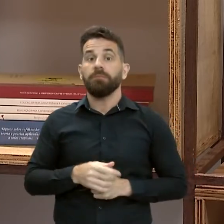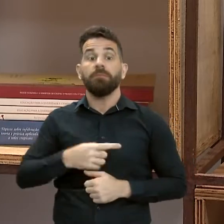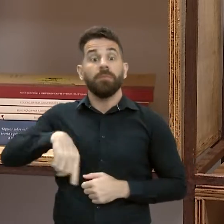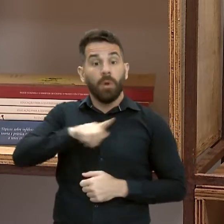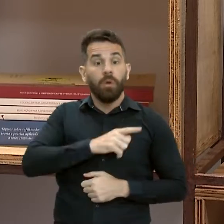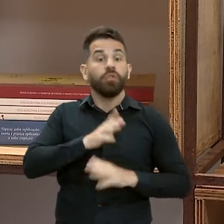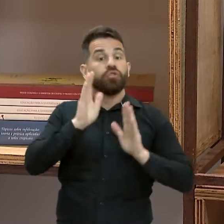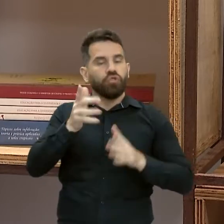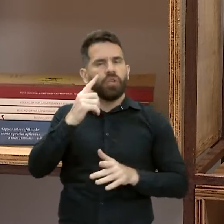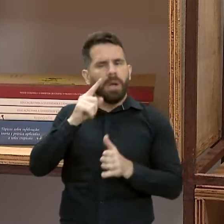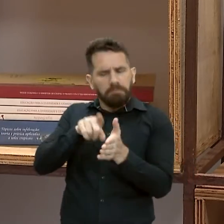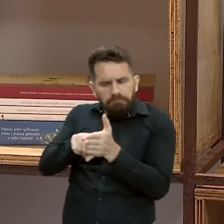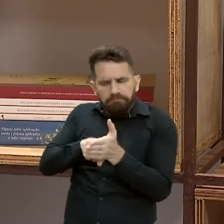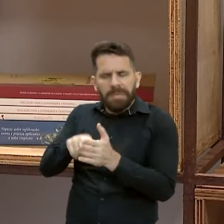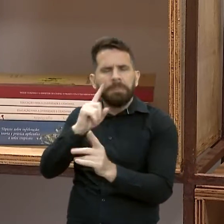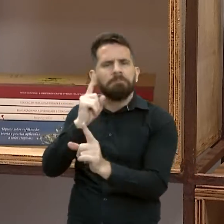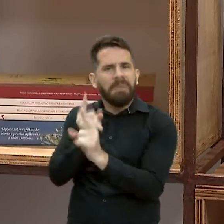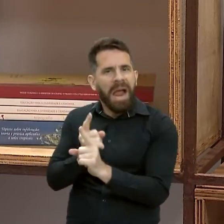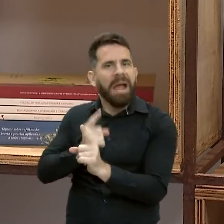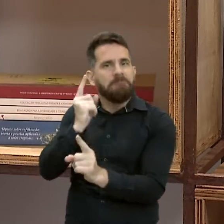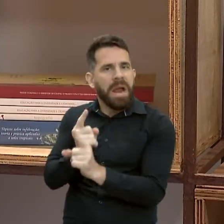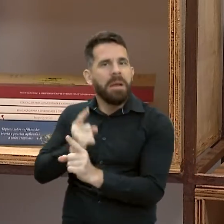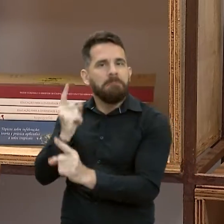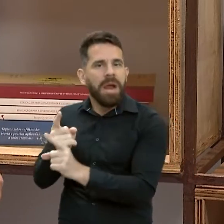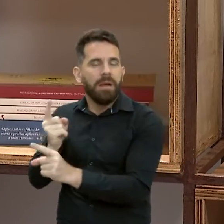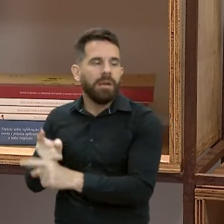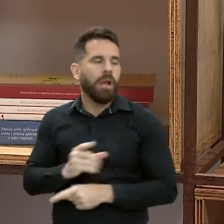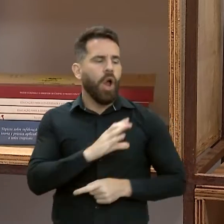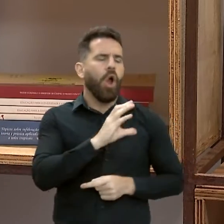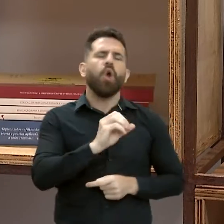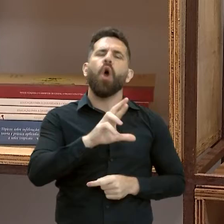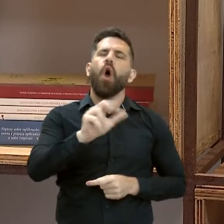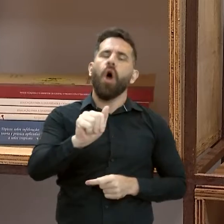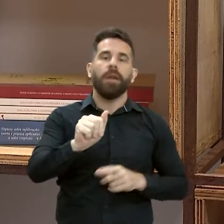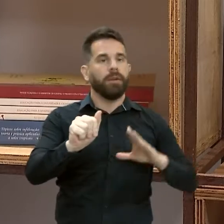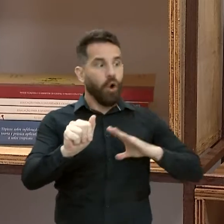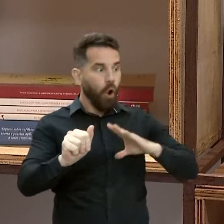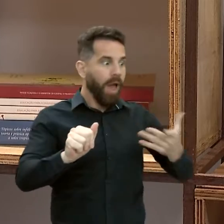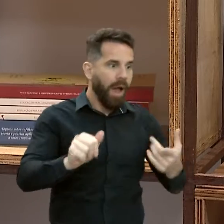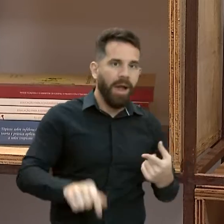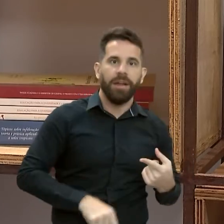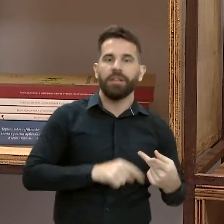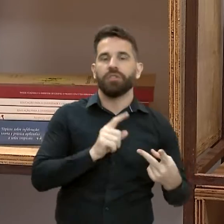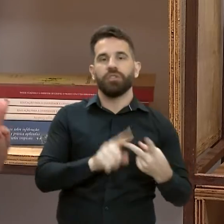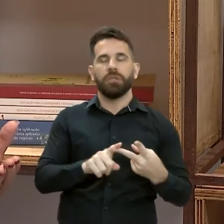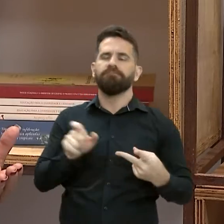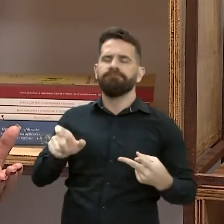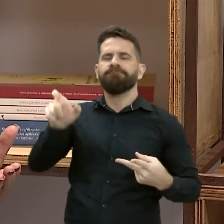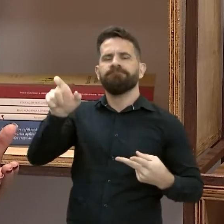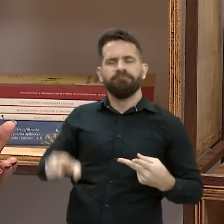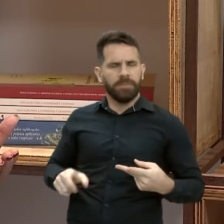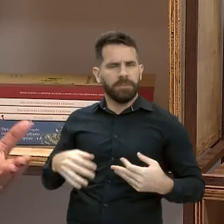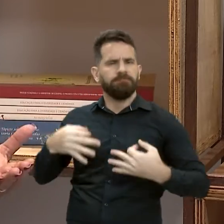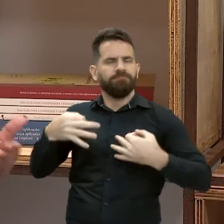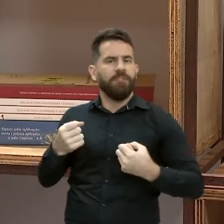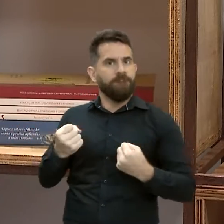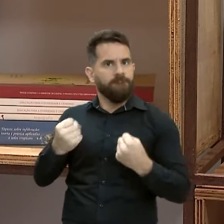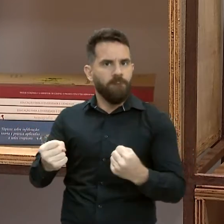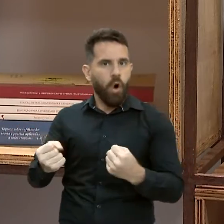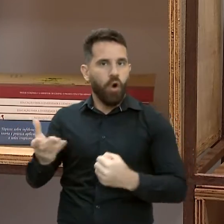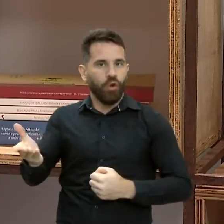decorrer da pesquisa, mas é Cora, coragem, Cora, essa mulher de fibra, né? E até então,